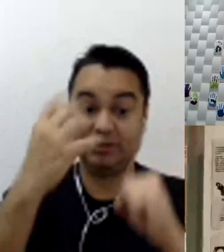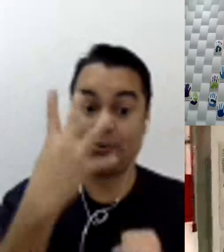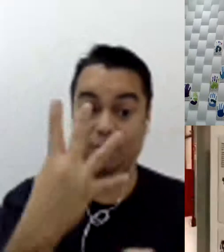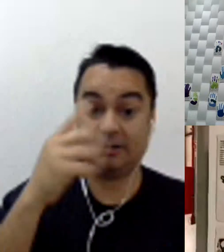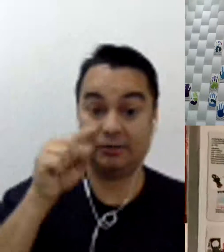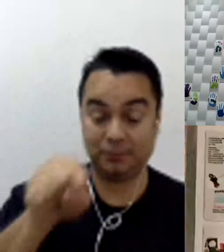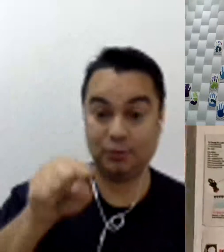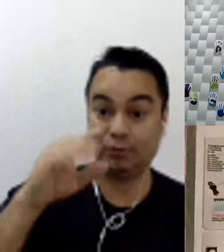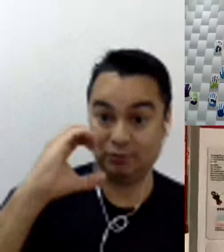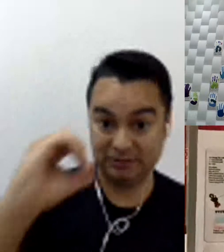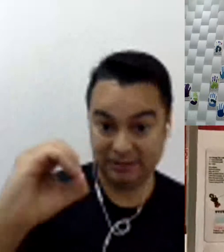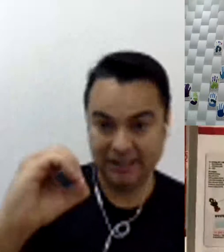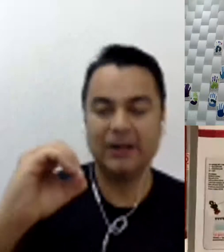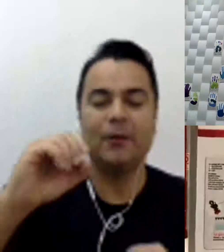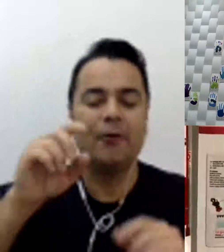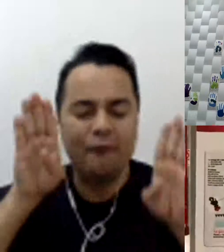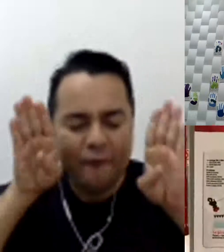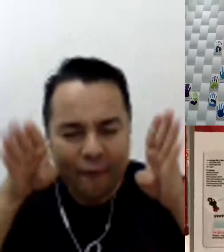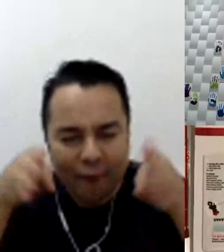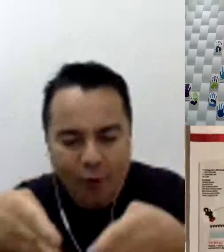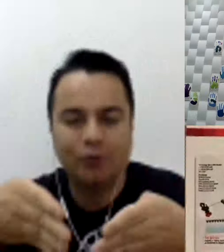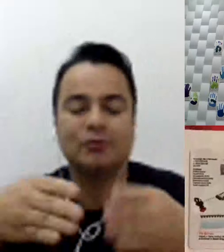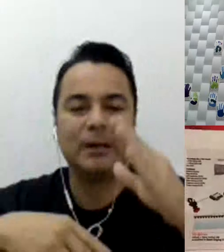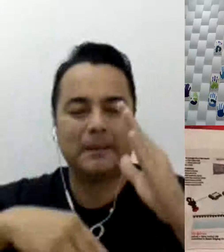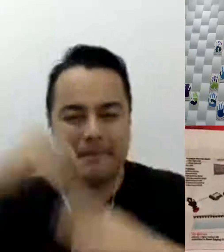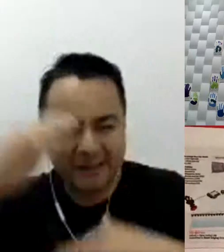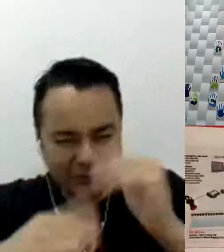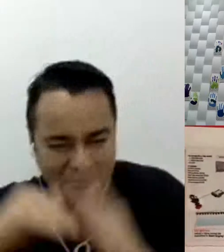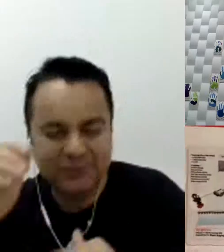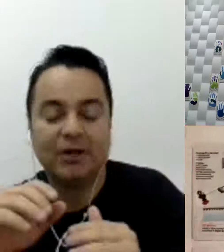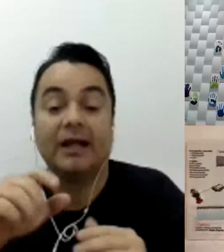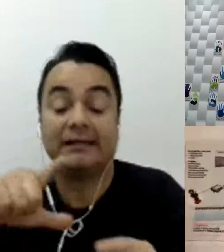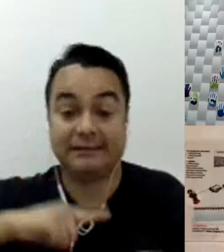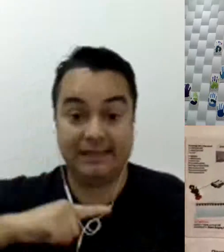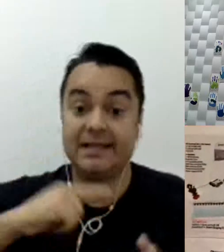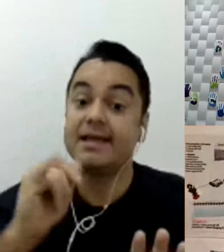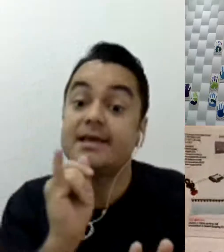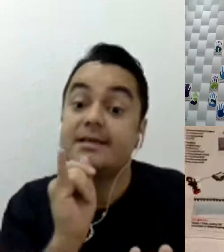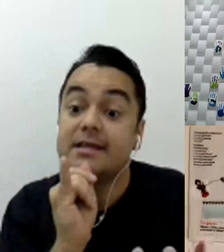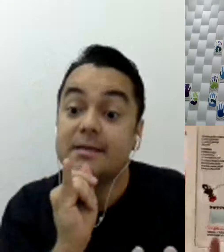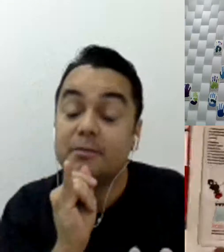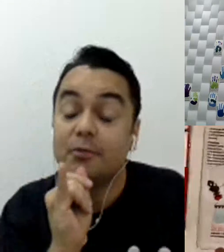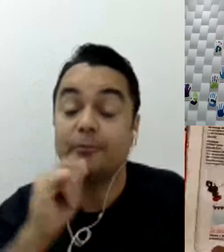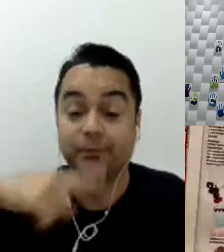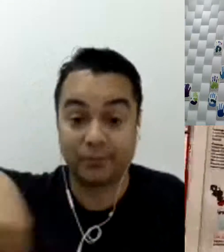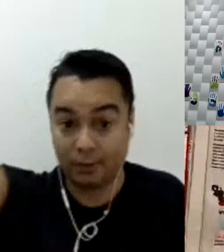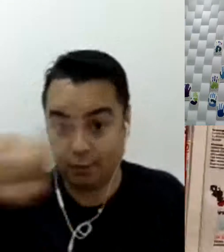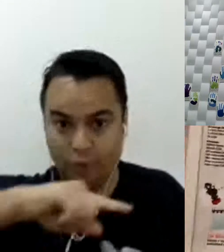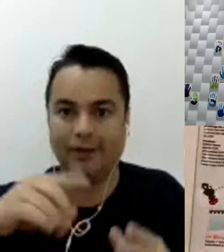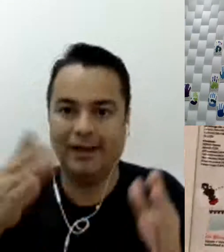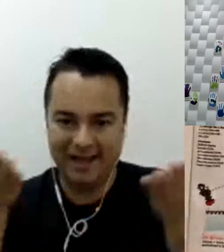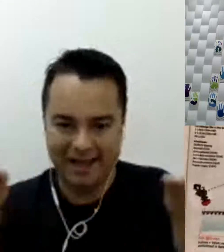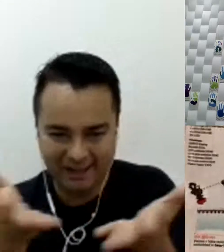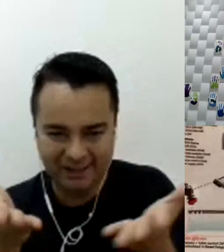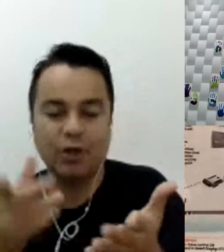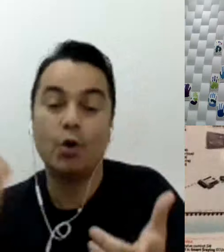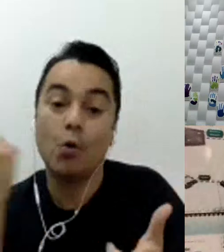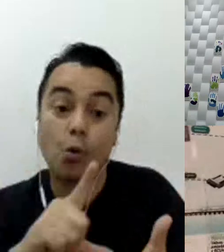4.0 voltado à manufatura aditiva. Então, aqui está um exemplo de manufatura aditiva, onde aqui a gente consegue